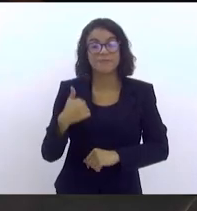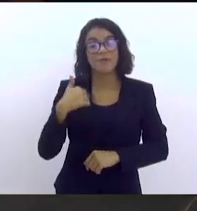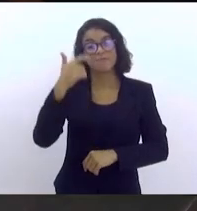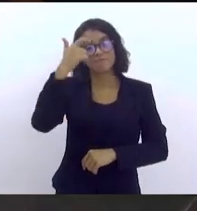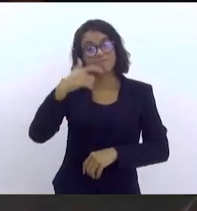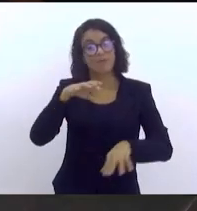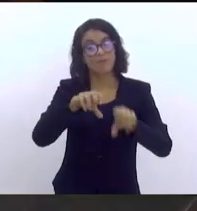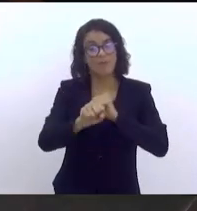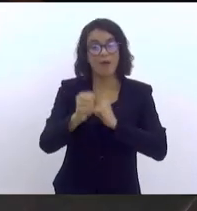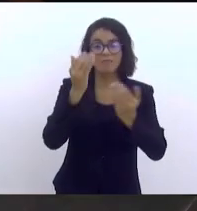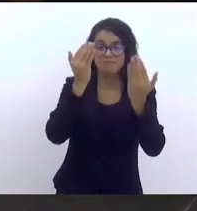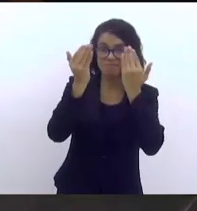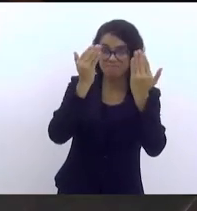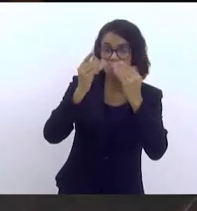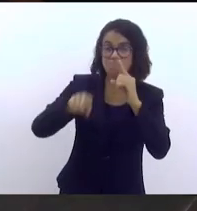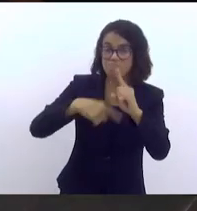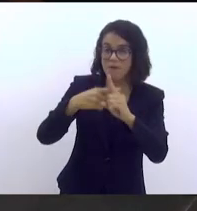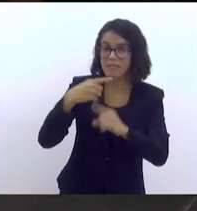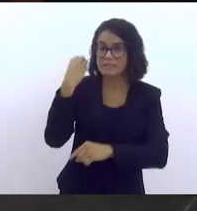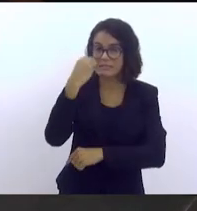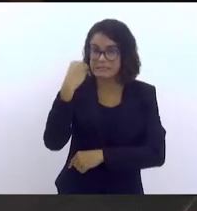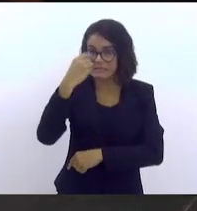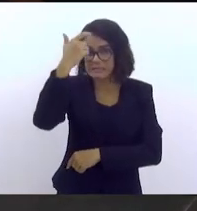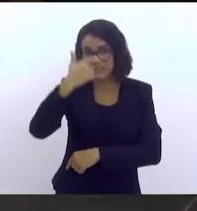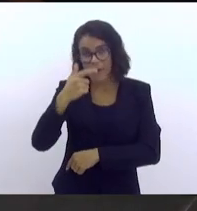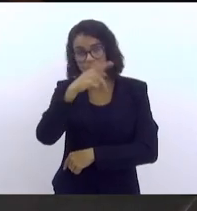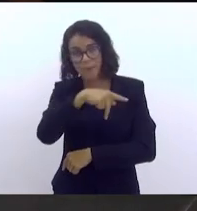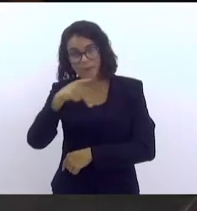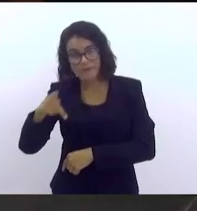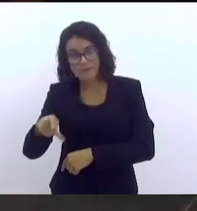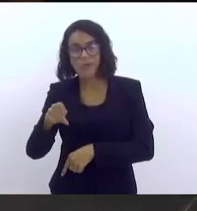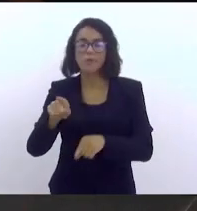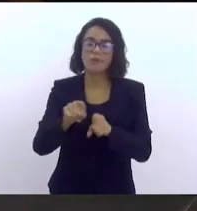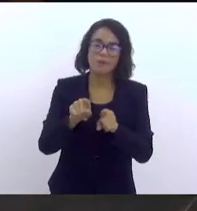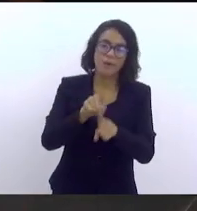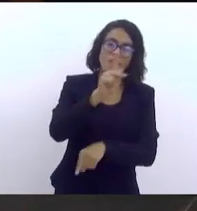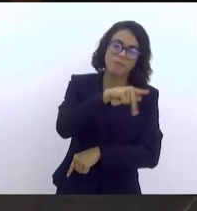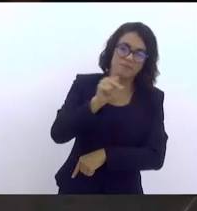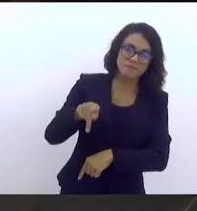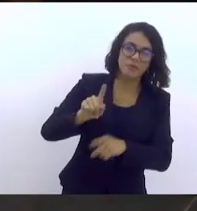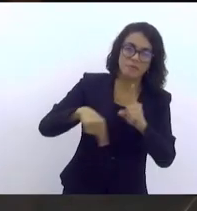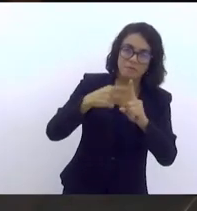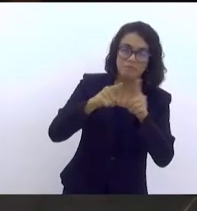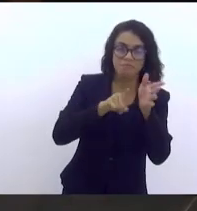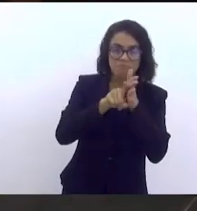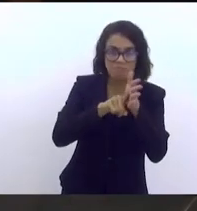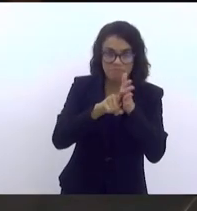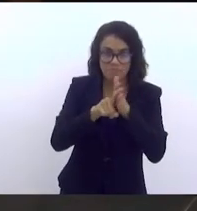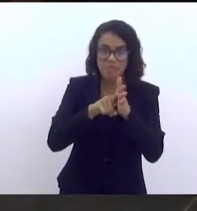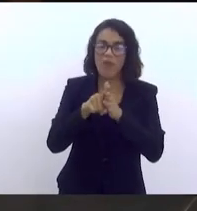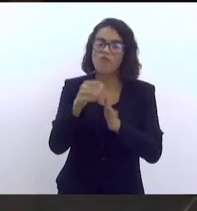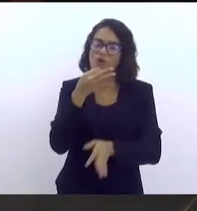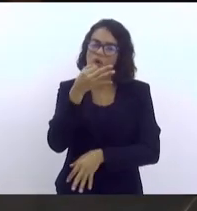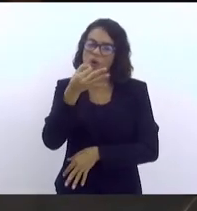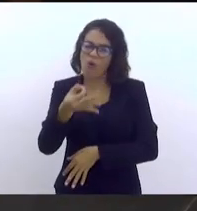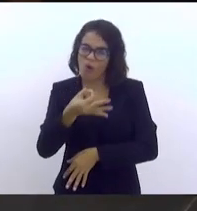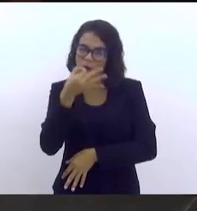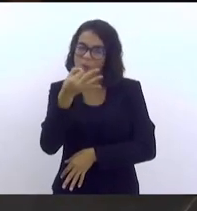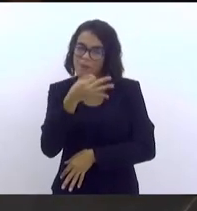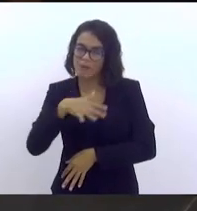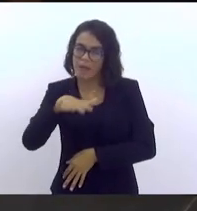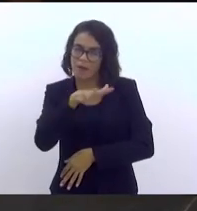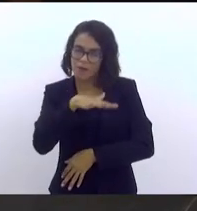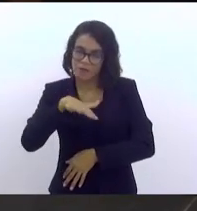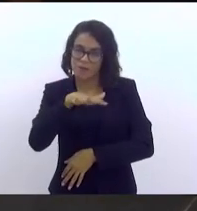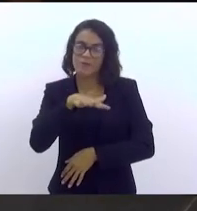minha formação em psicologia da minha experiência né como professora né com professora pesquisadora eu vou fazer também uma ponderação que atinge o campo